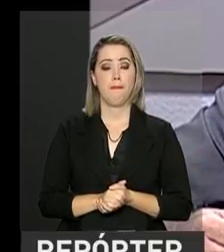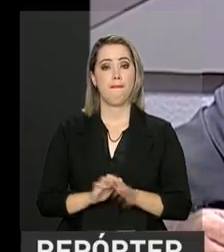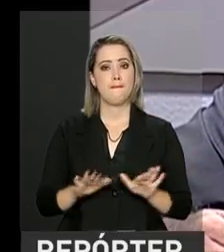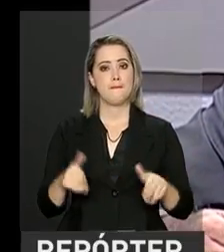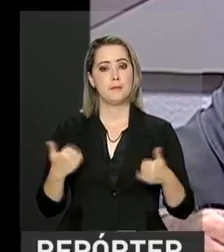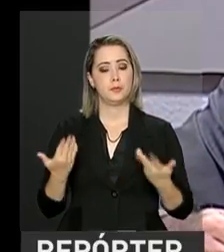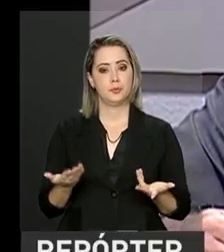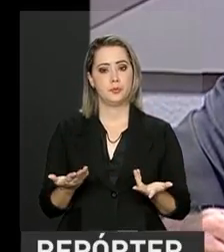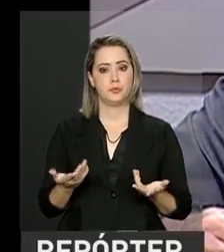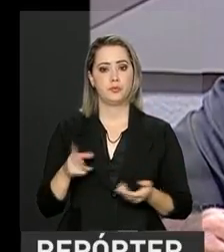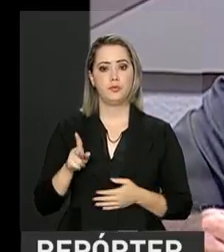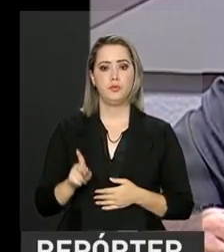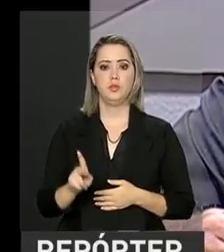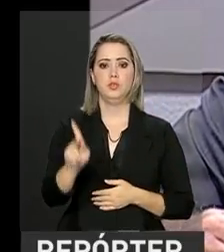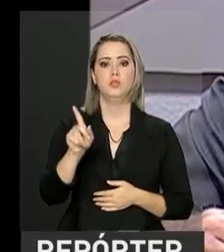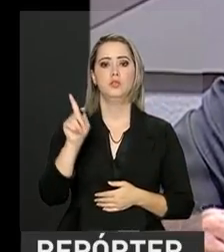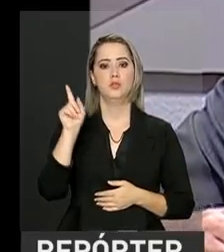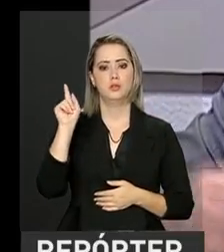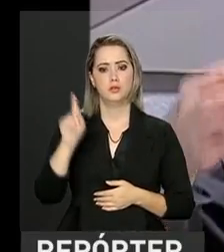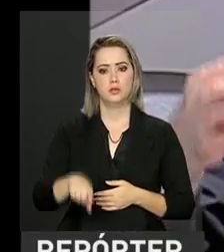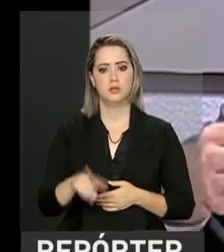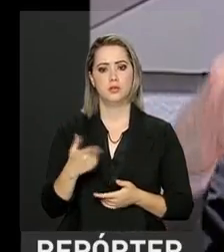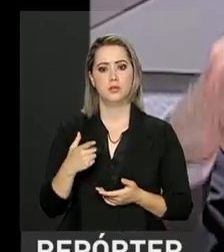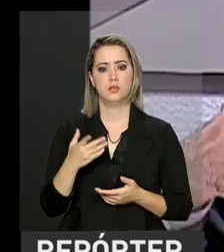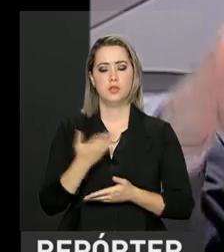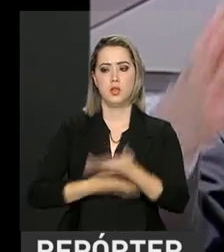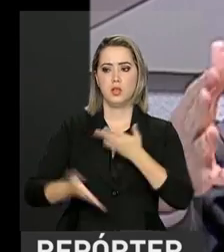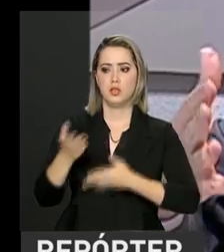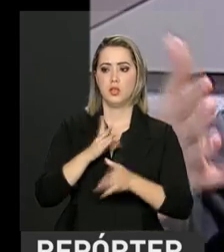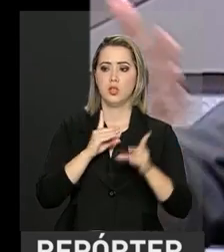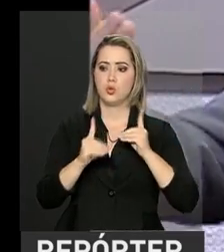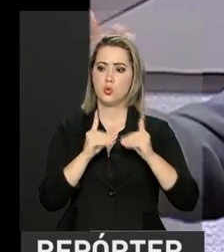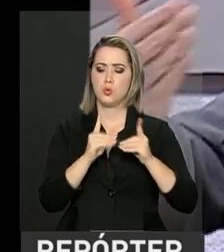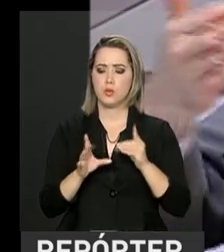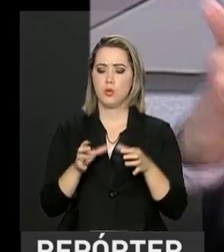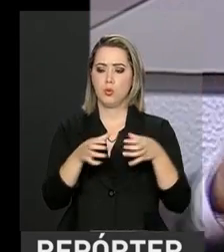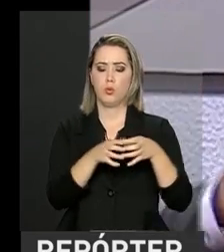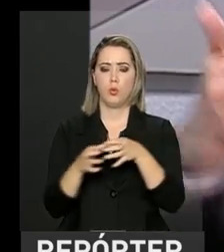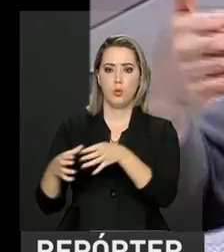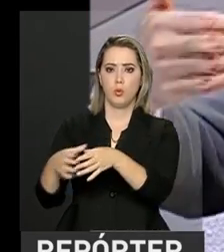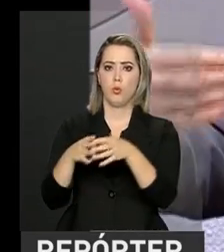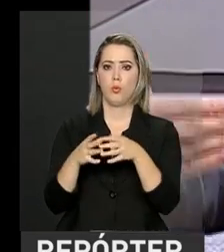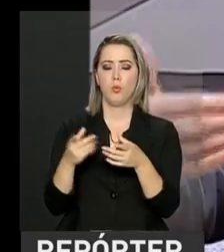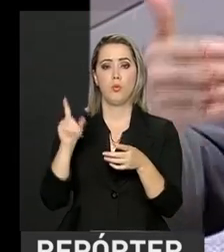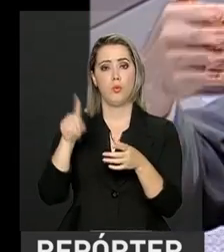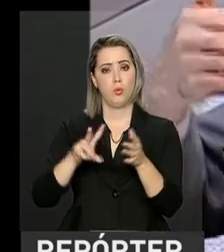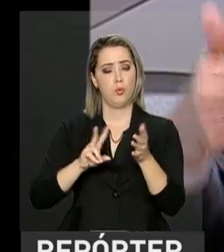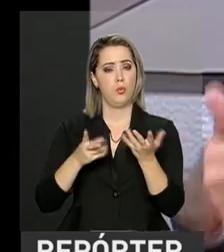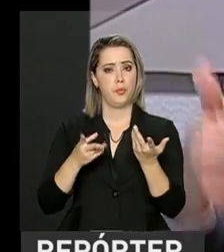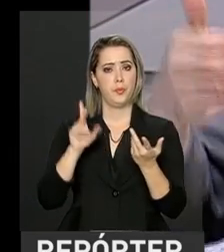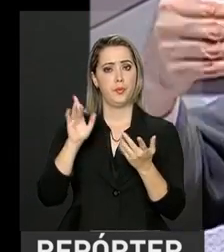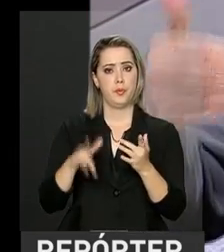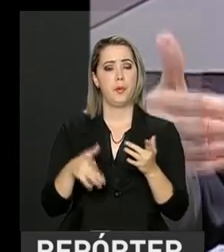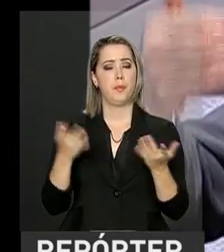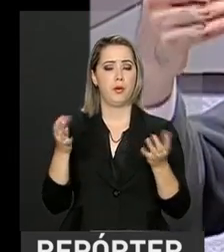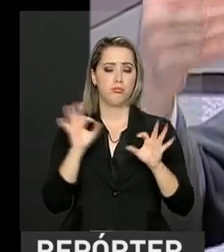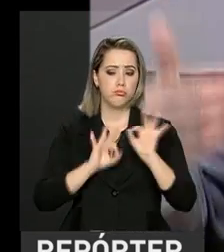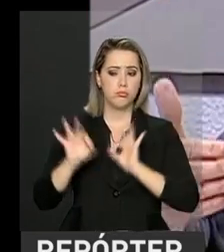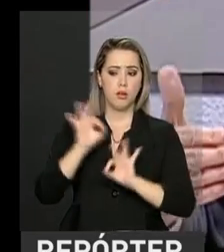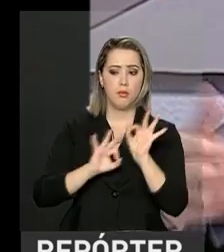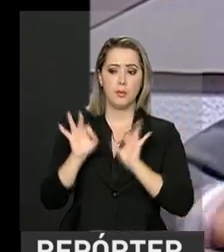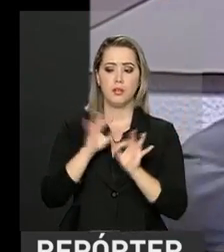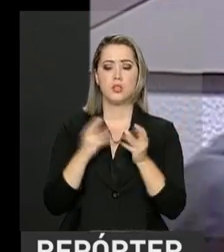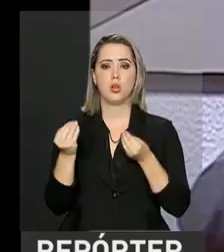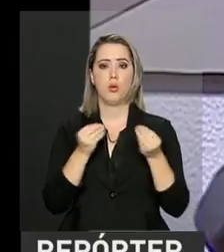pra mim sempre foi premissa que negociação coletiva e para acertar as condições de